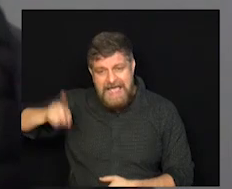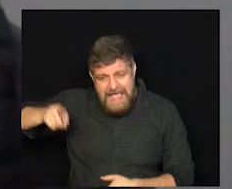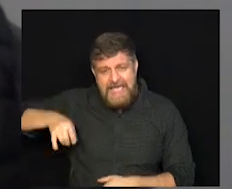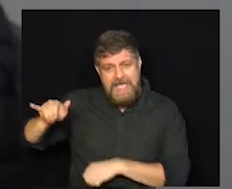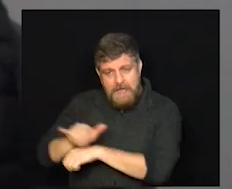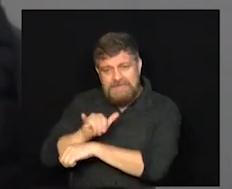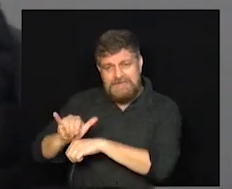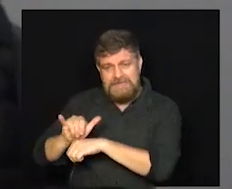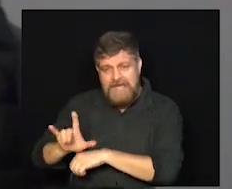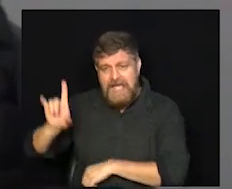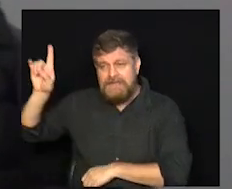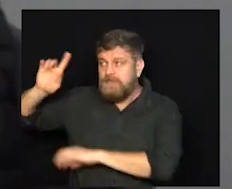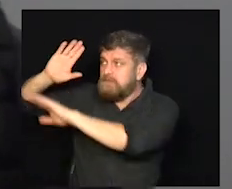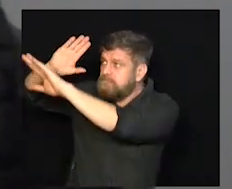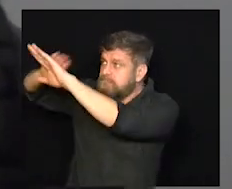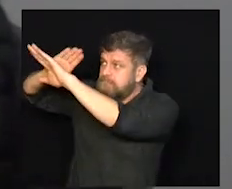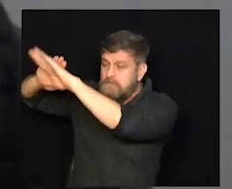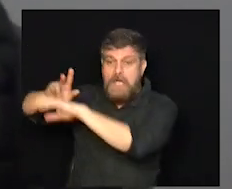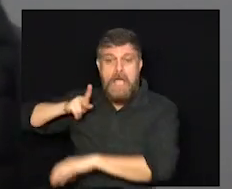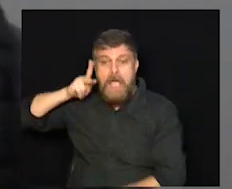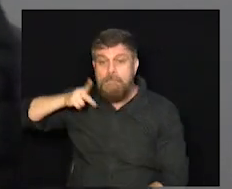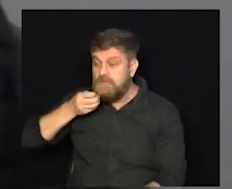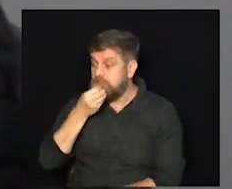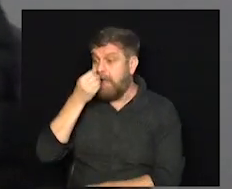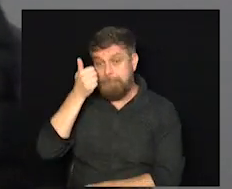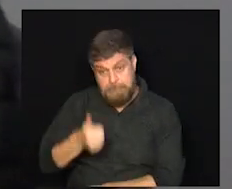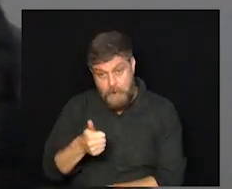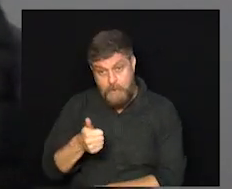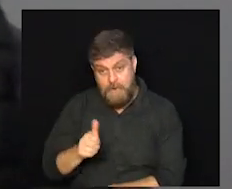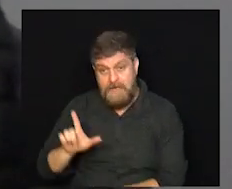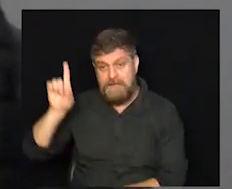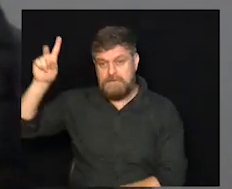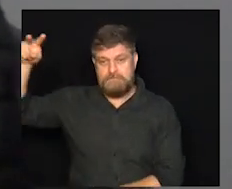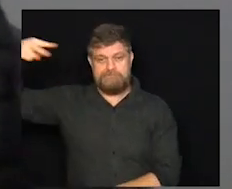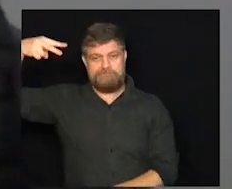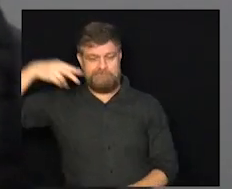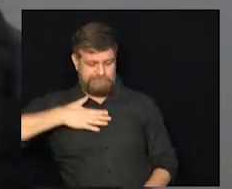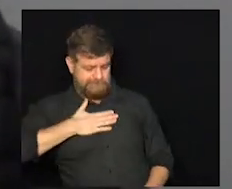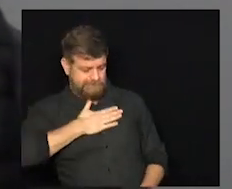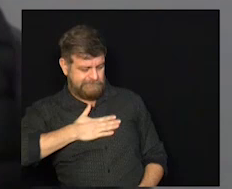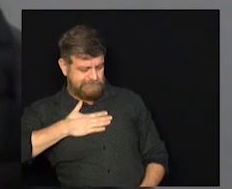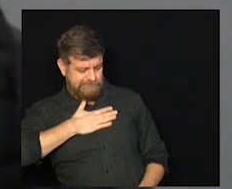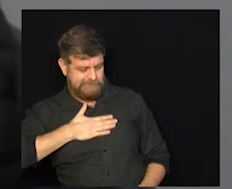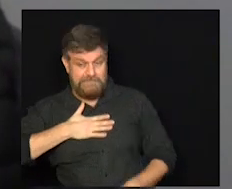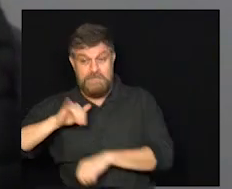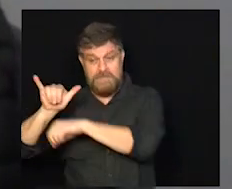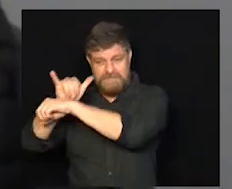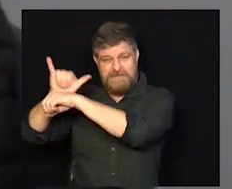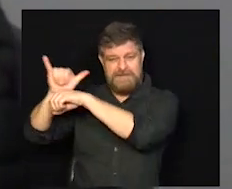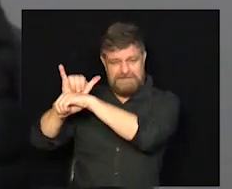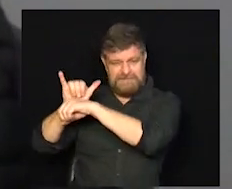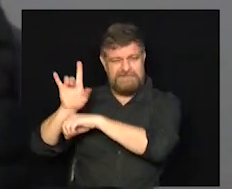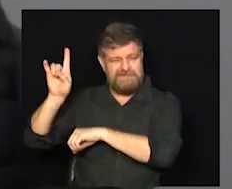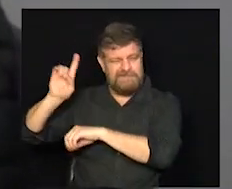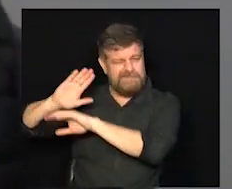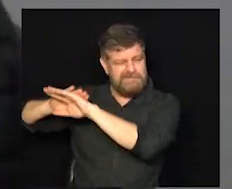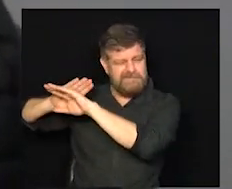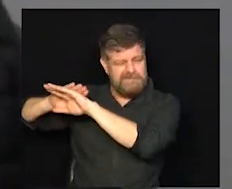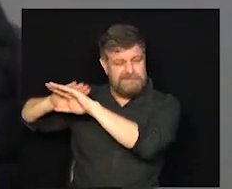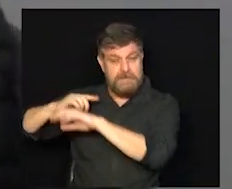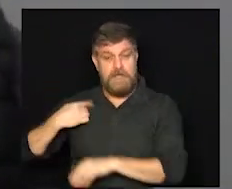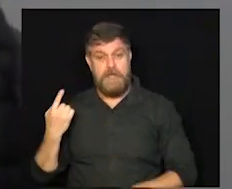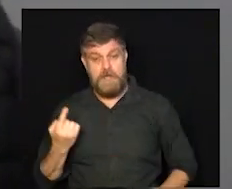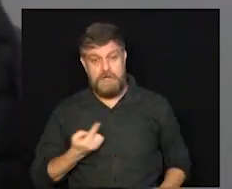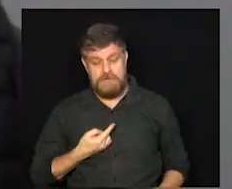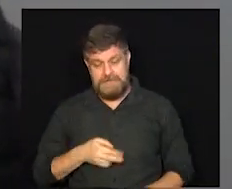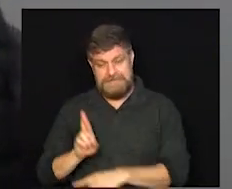mão de Deus, a boa política, aliás, se torna uma ferramenta na mão de Deus. Nós, representando